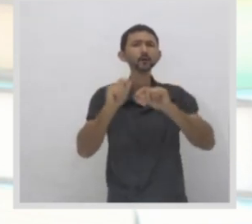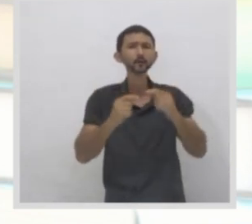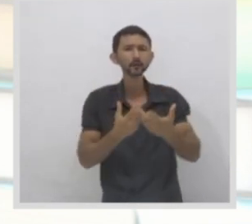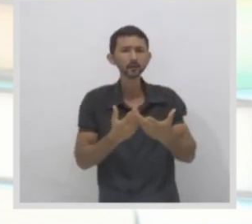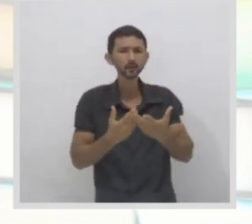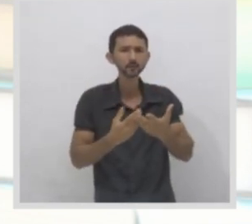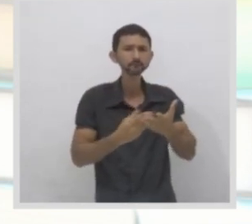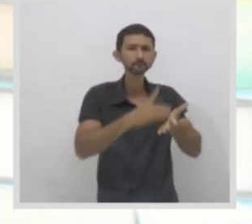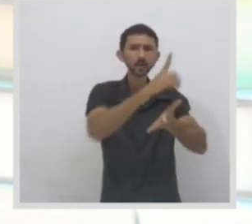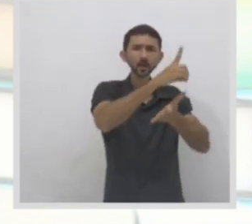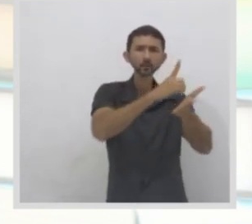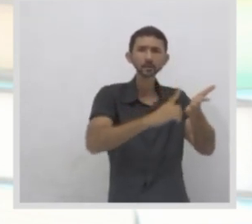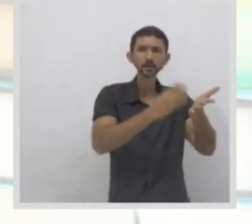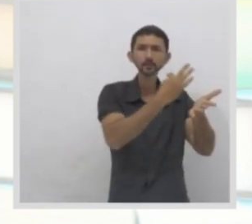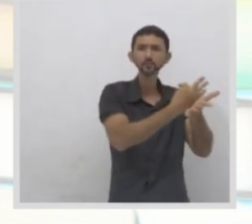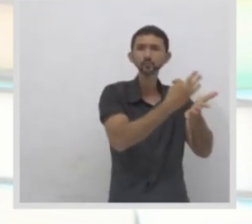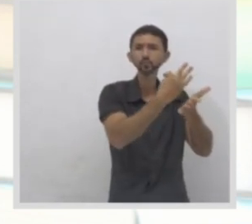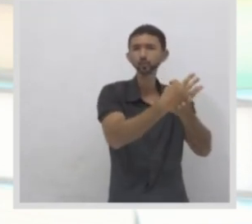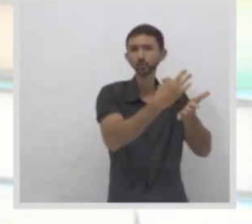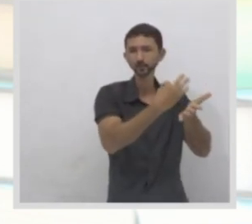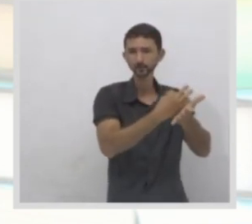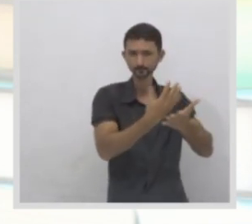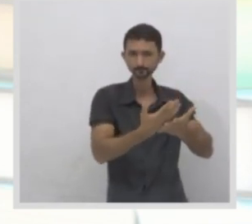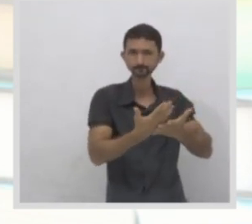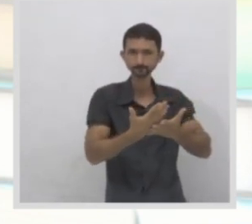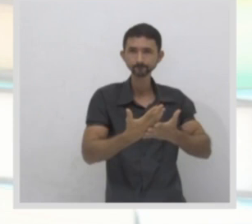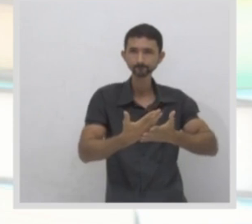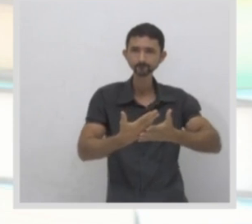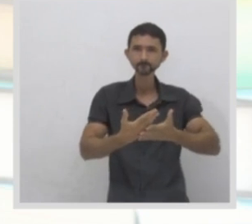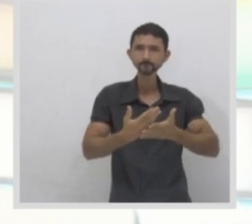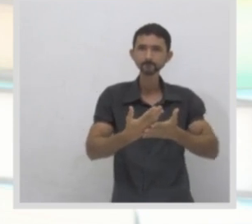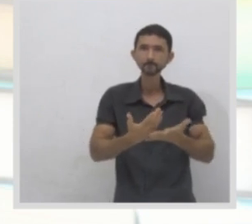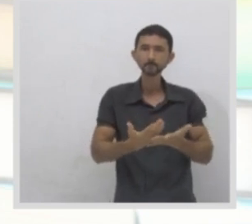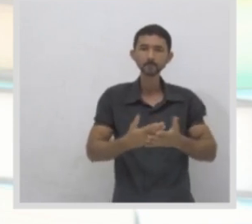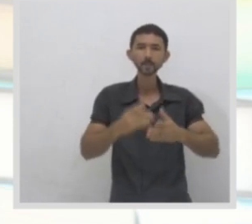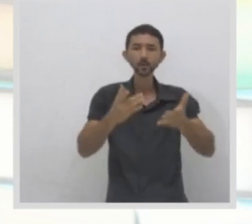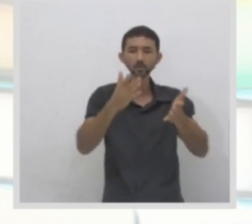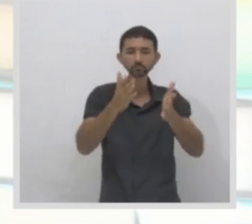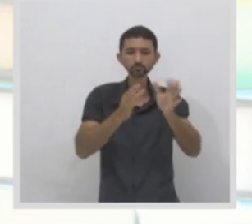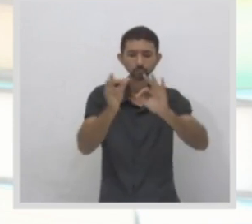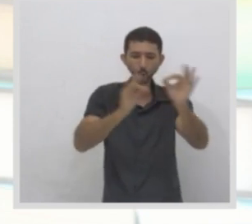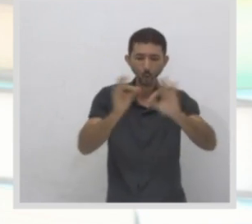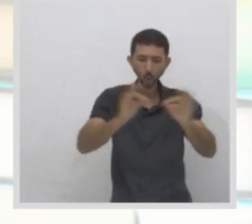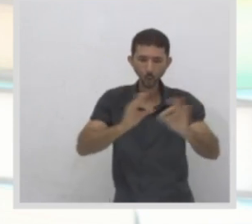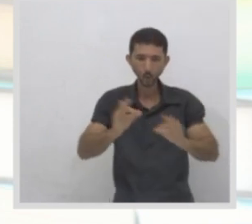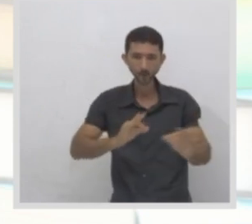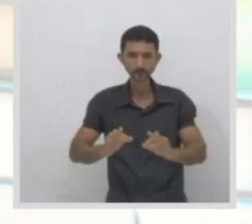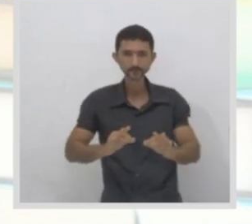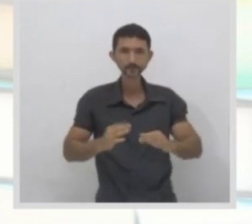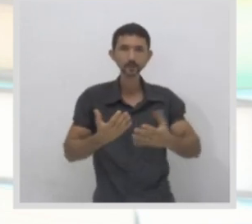fronteira brasileira. Esse Tratado de Tordesilhas, ele definia